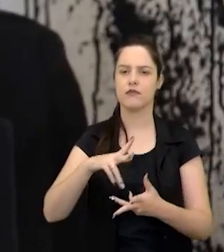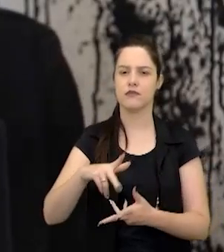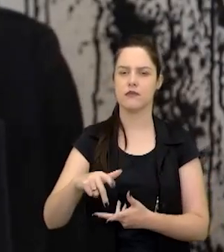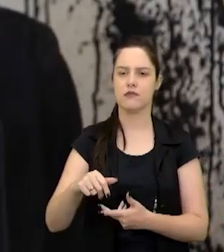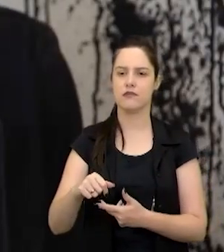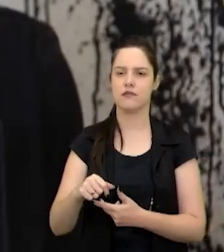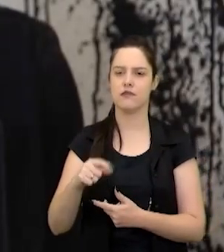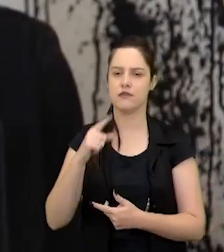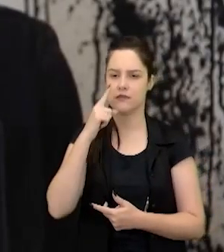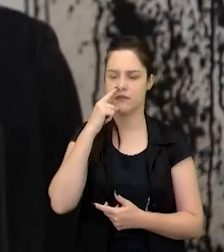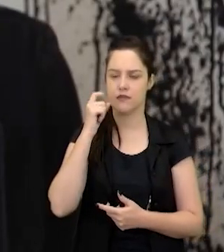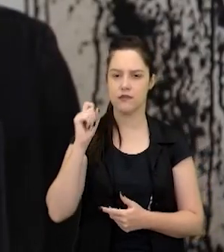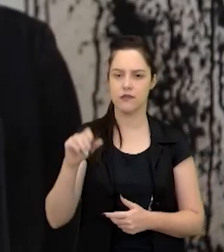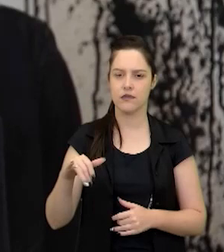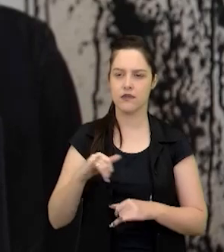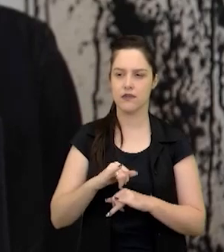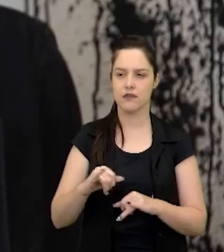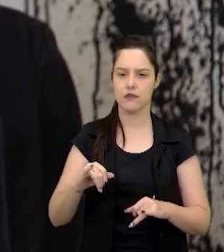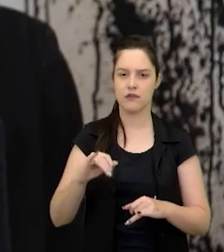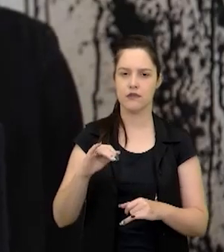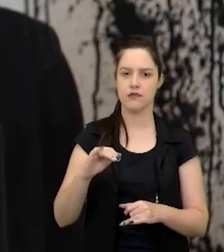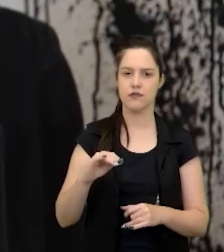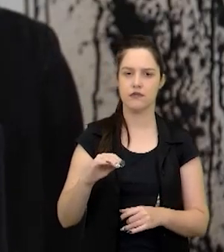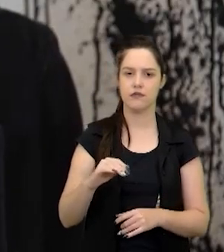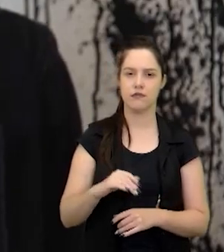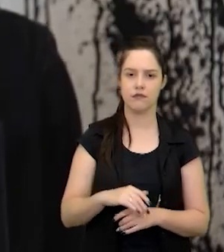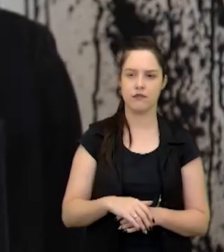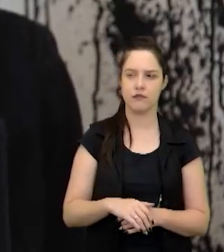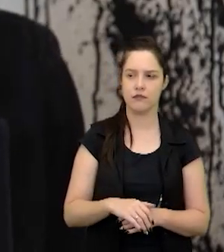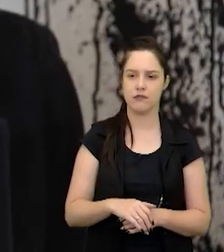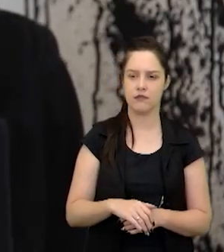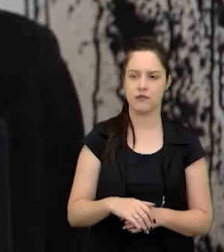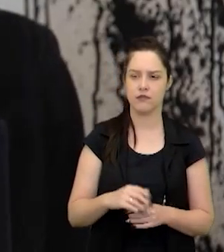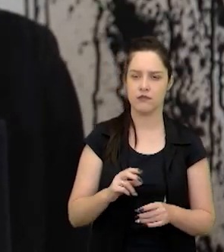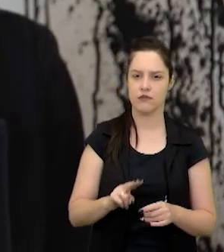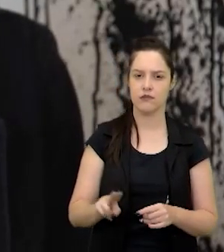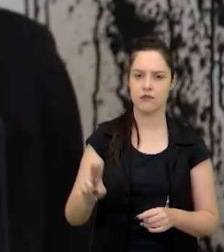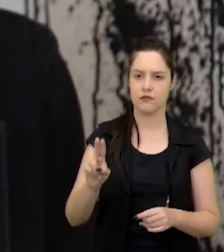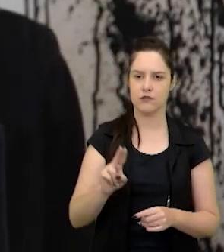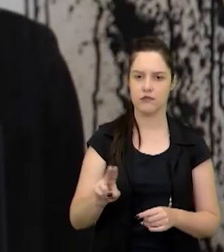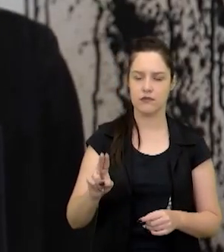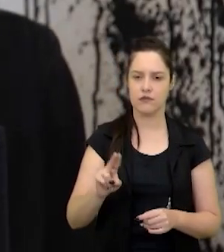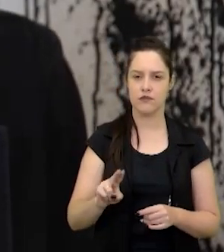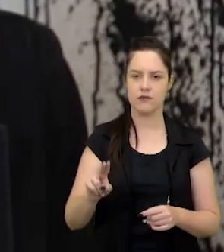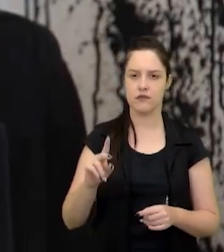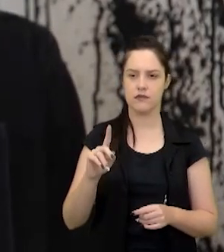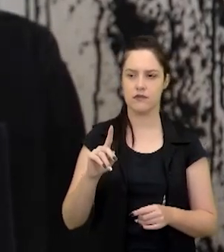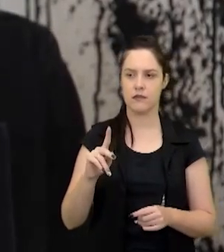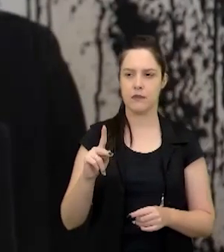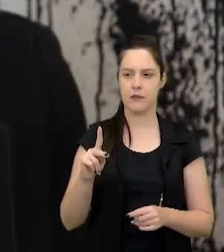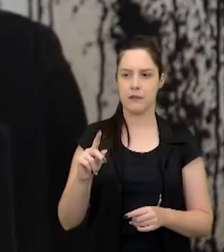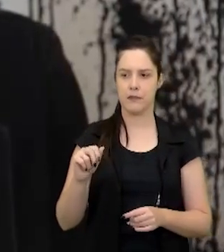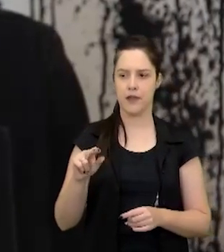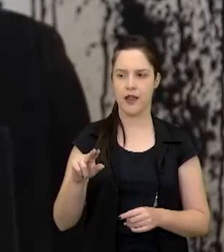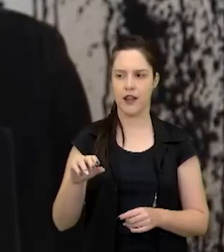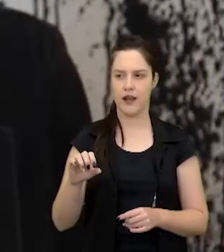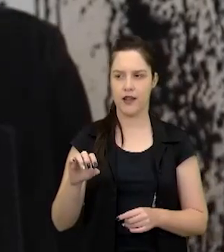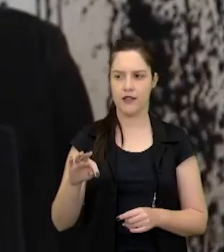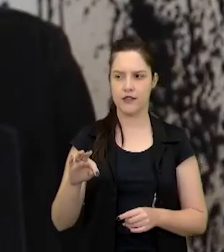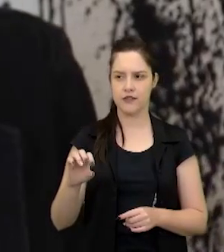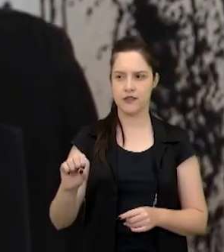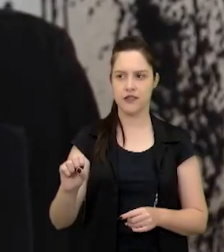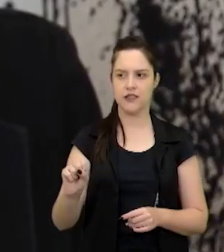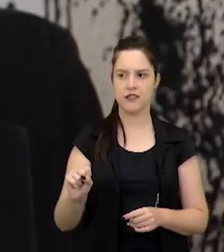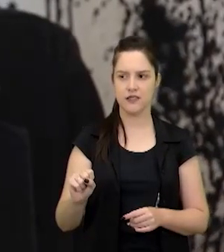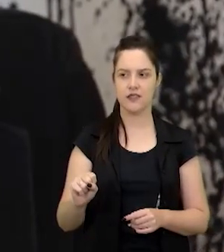anunciada oficialmente pela Academia de Belas Artes e de Ciências de Paris e não se sabia